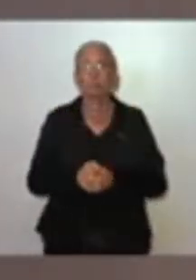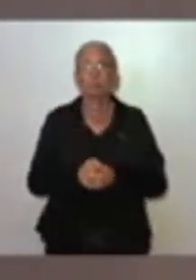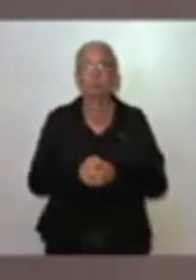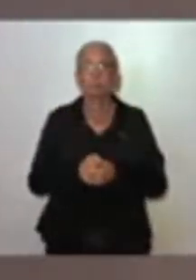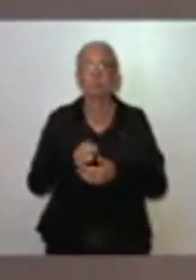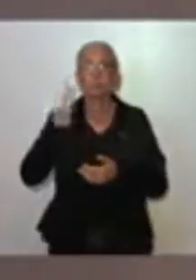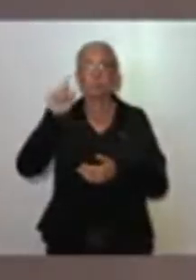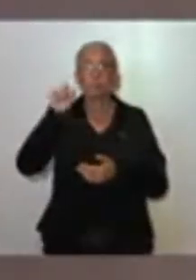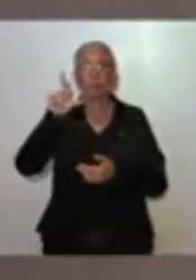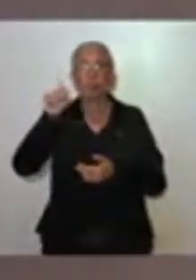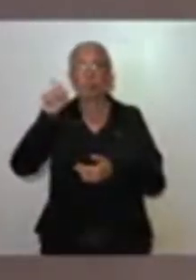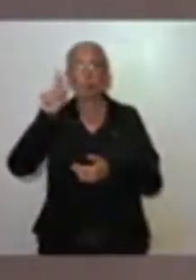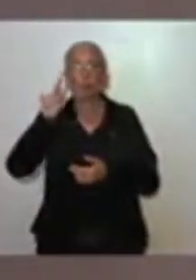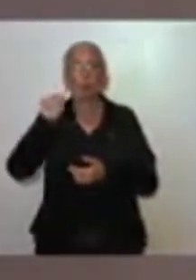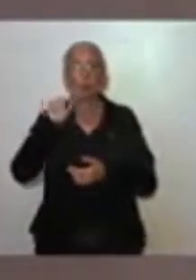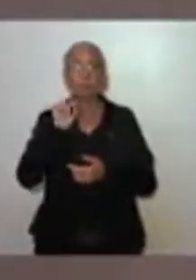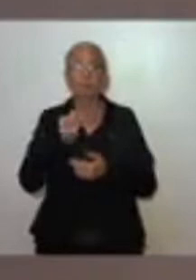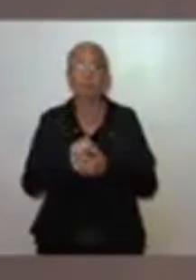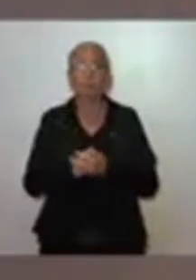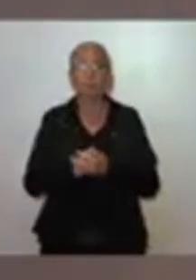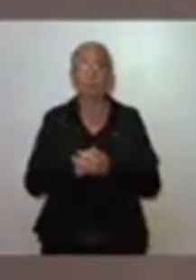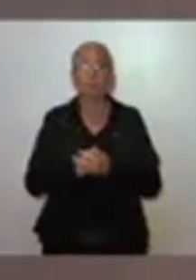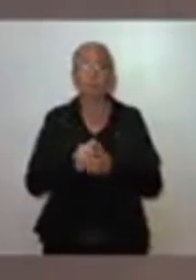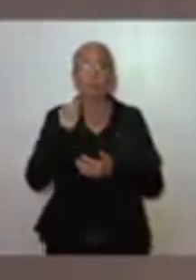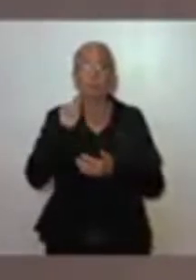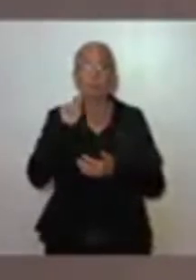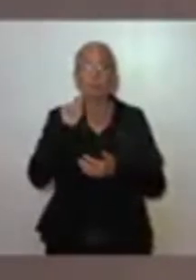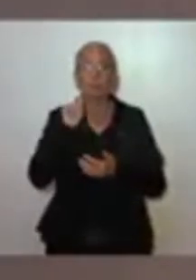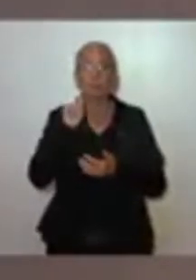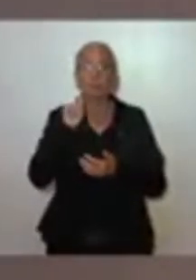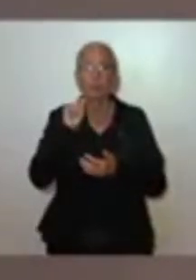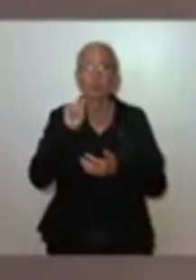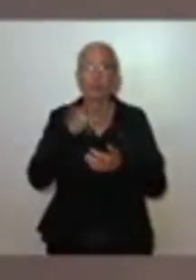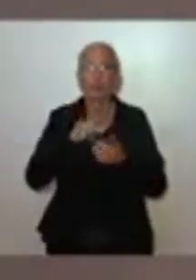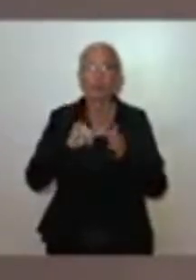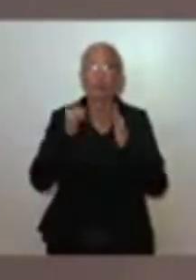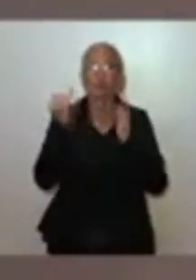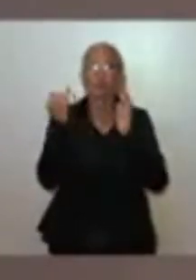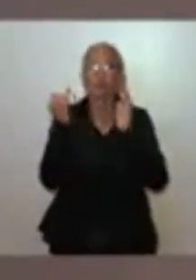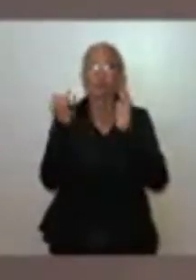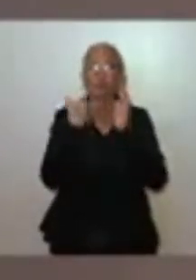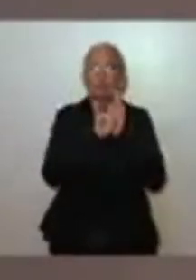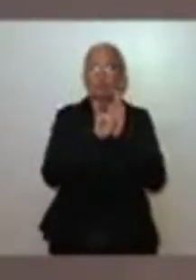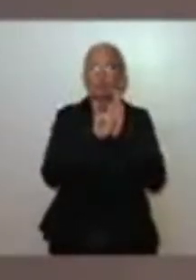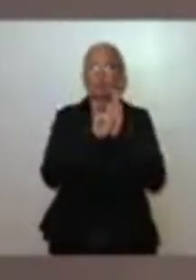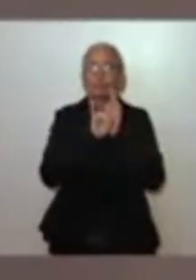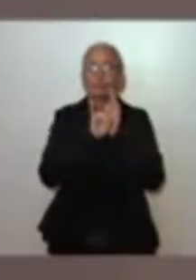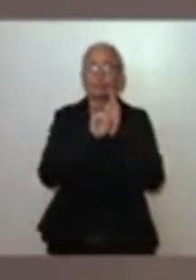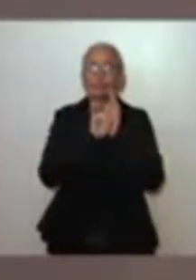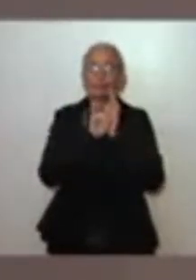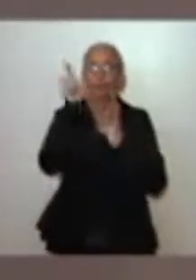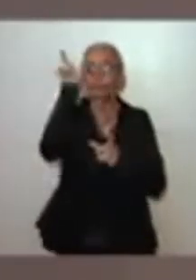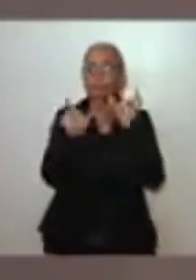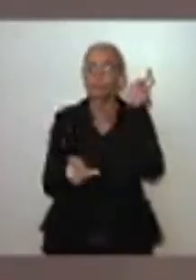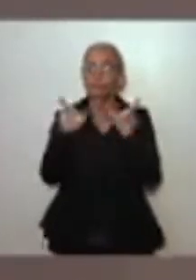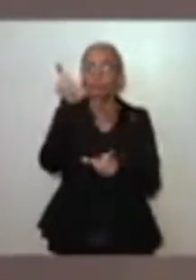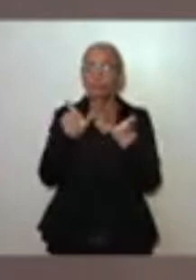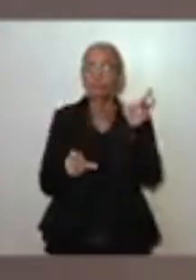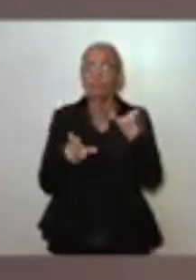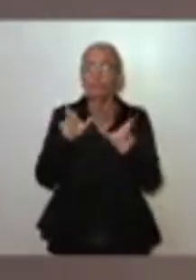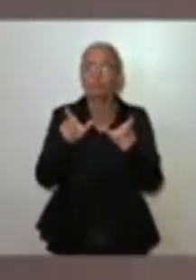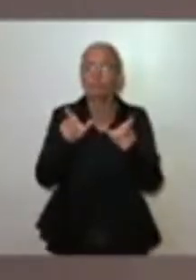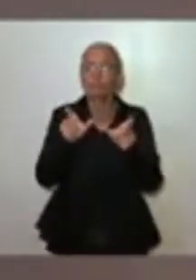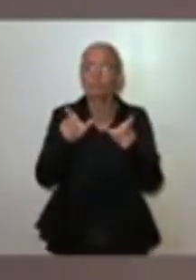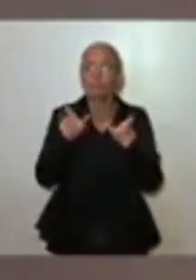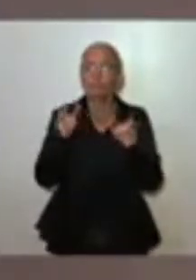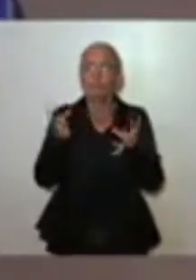valores são aquilo que dão a identidade de cada pessoa são as luzes que